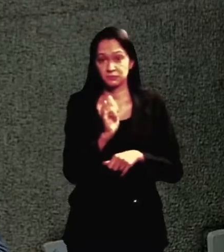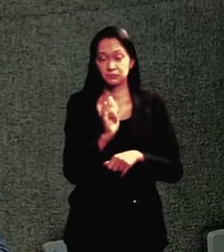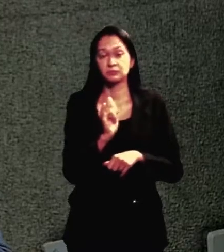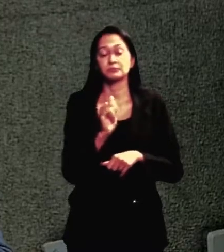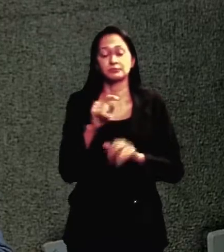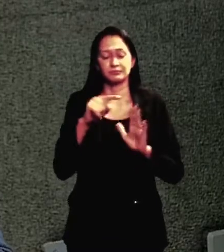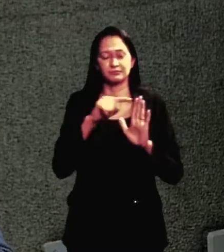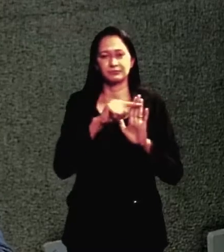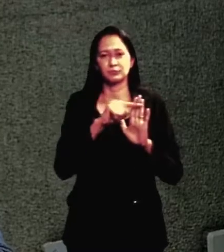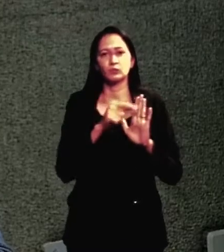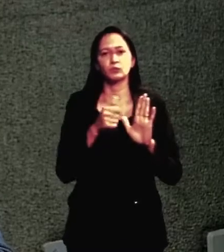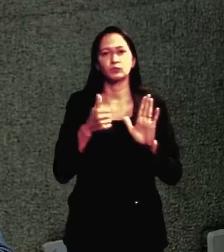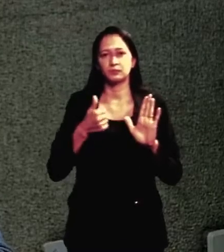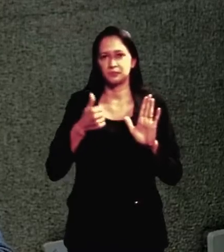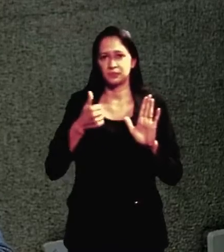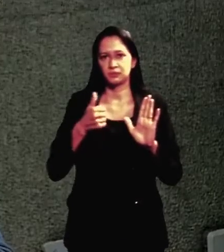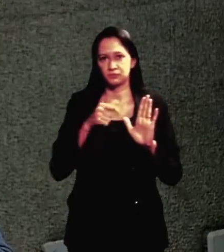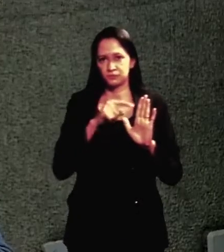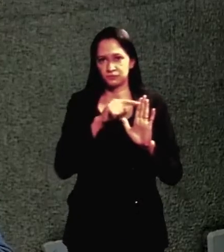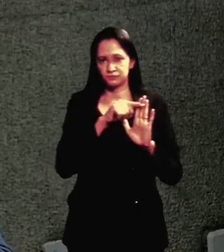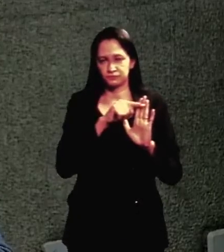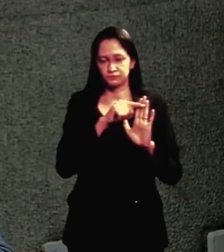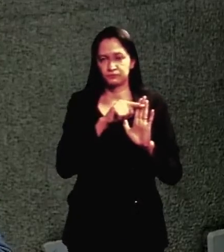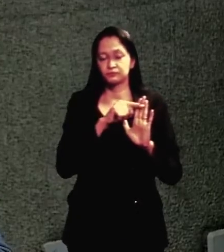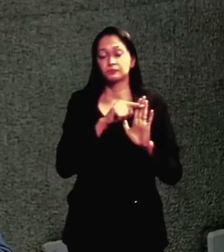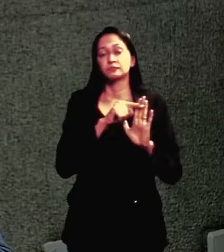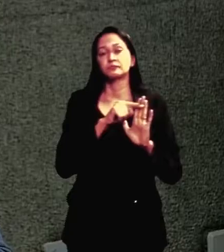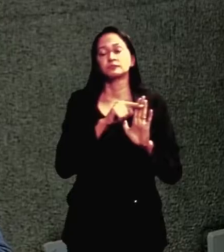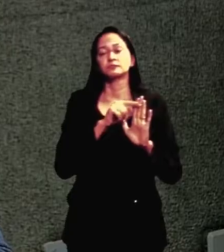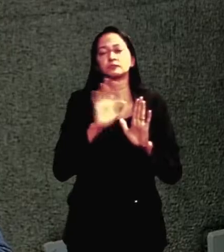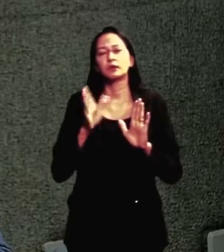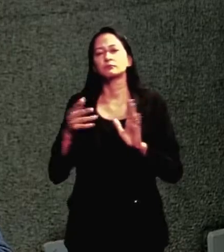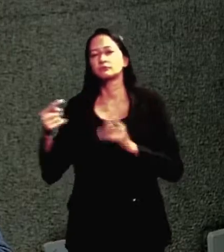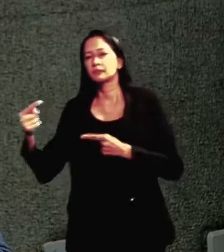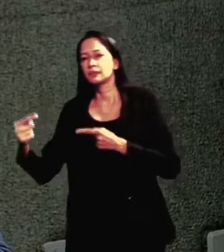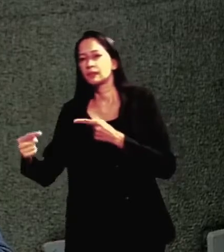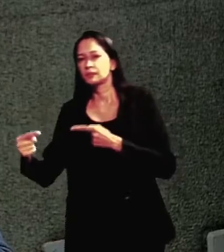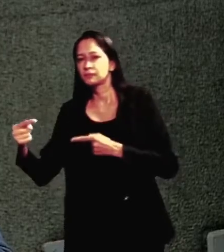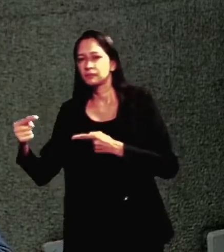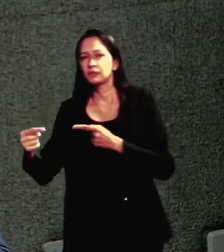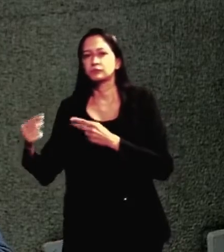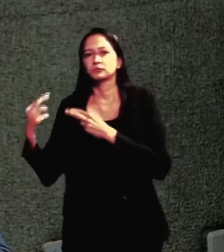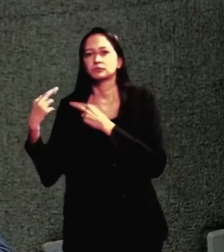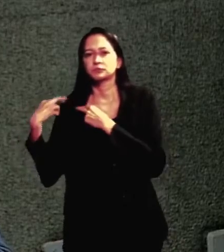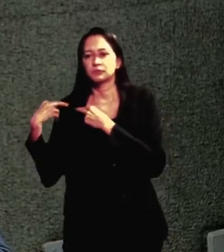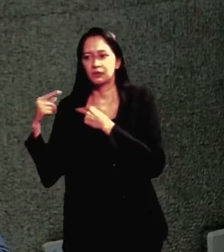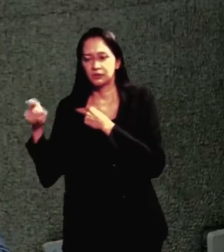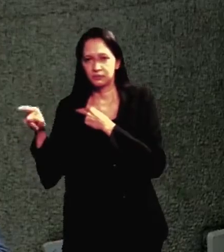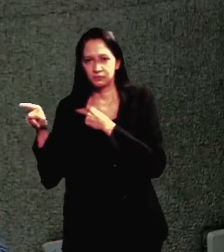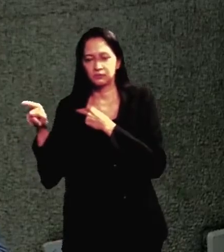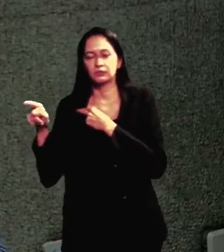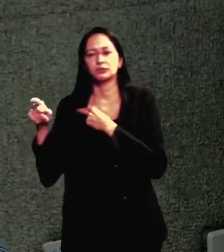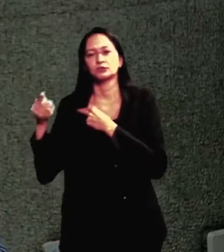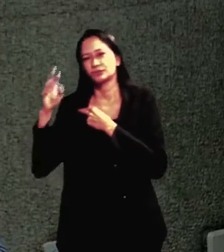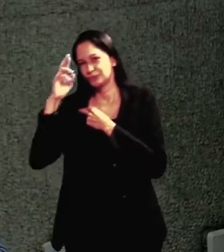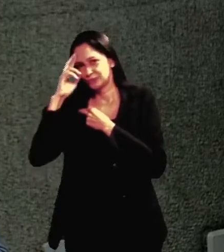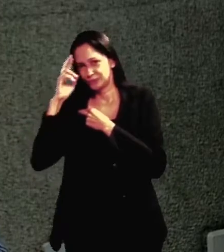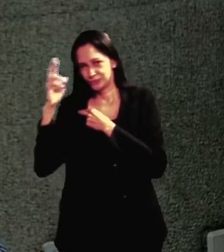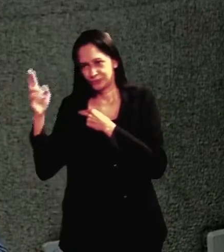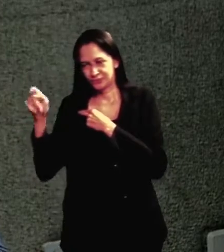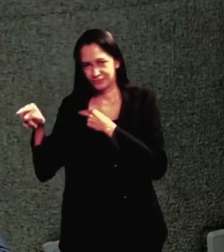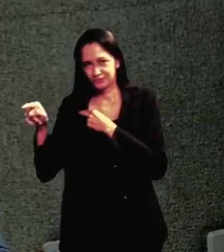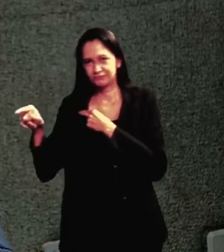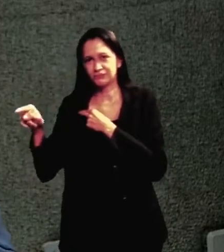projeto, o item 1 da pauta, eu. Em razão de uma conversa com a diretoria administrativa, eu vou retirar ele da pauta para colocar